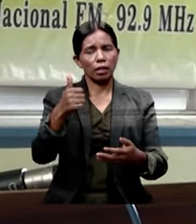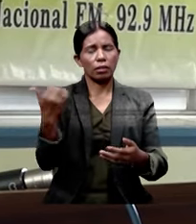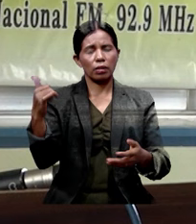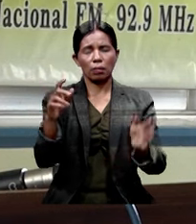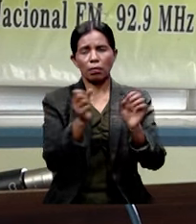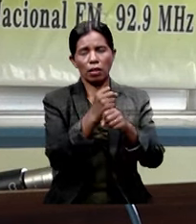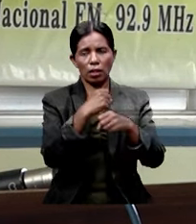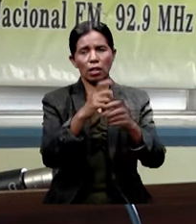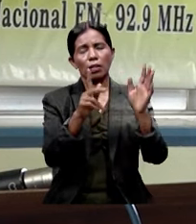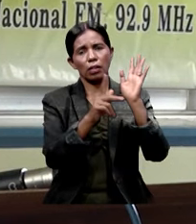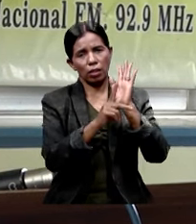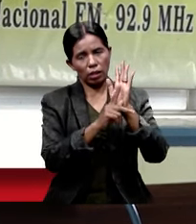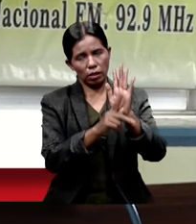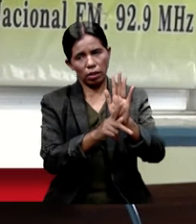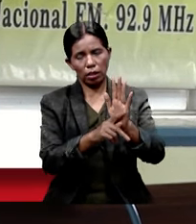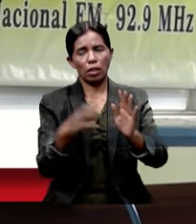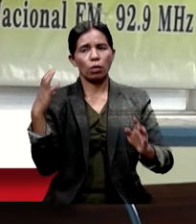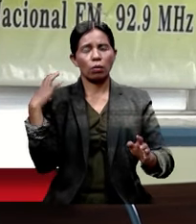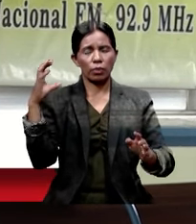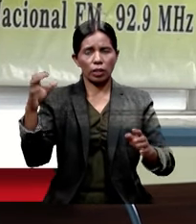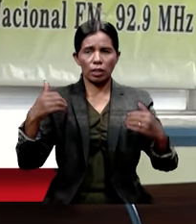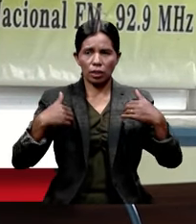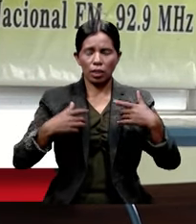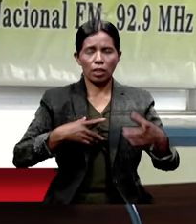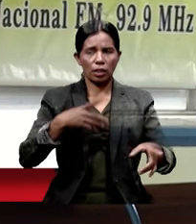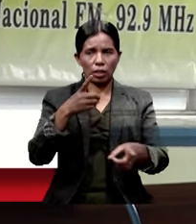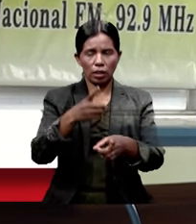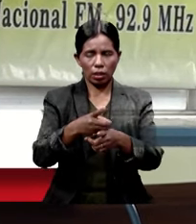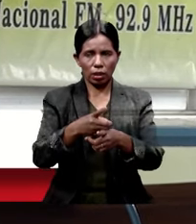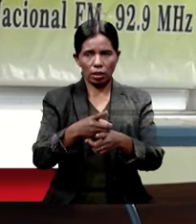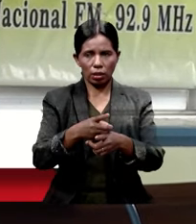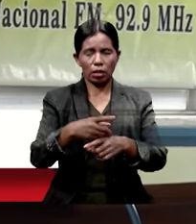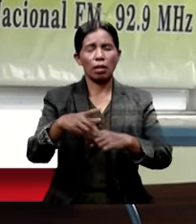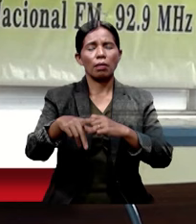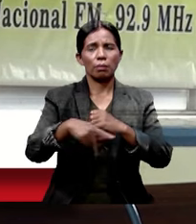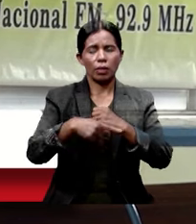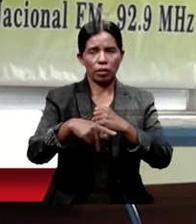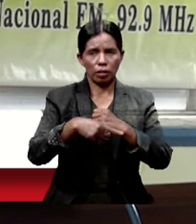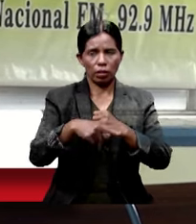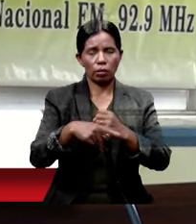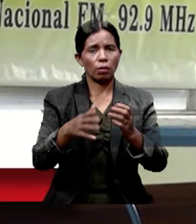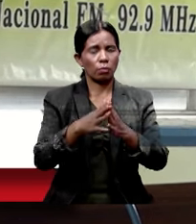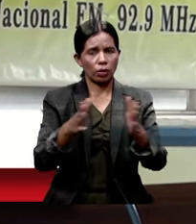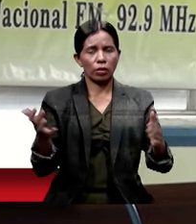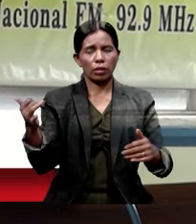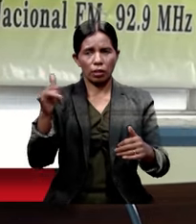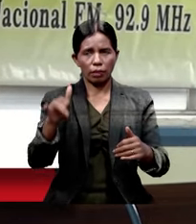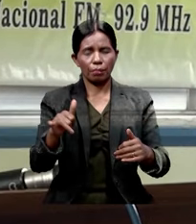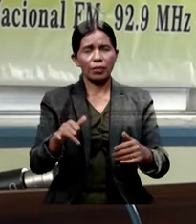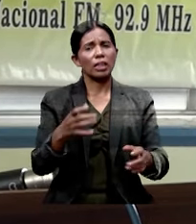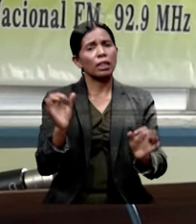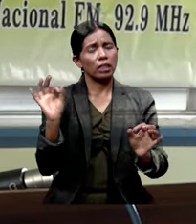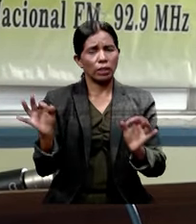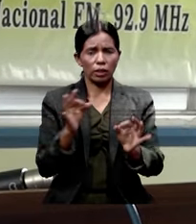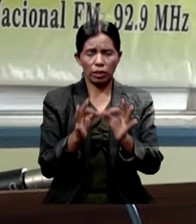ne competência e direitos cada bancada oposição nia sinya sente katas